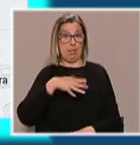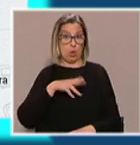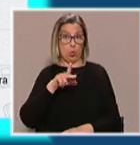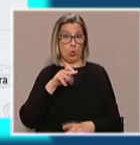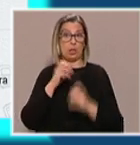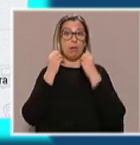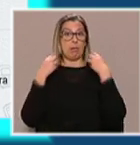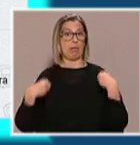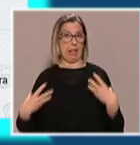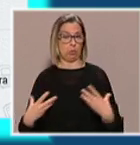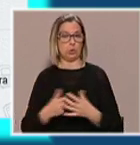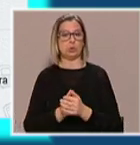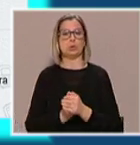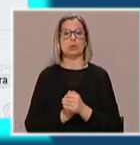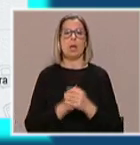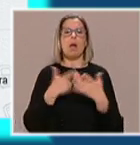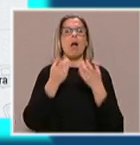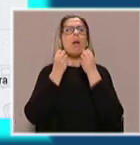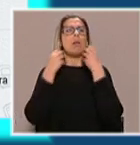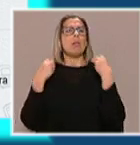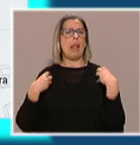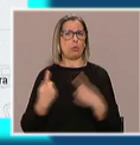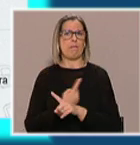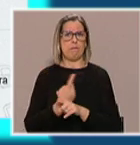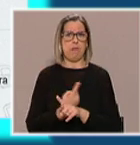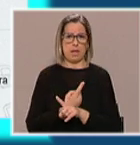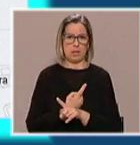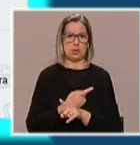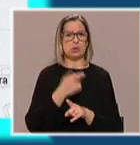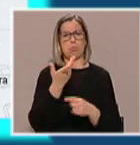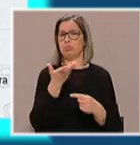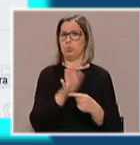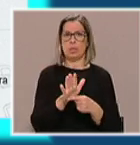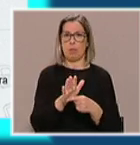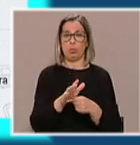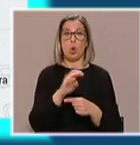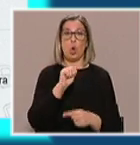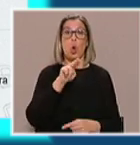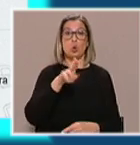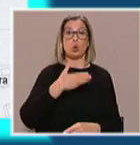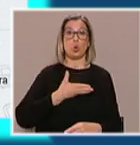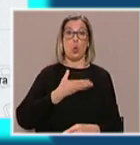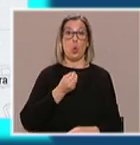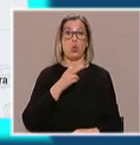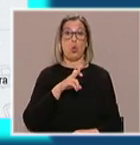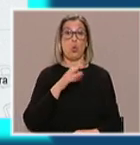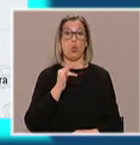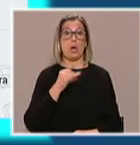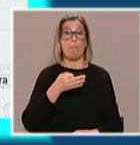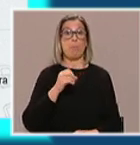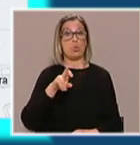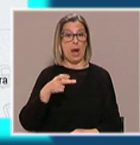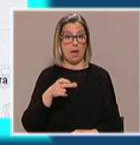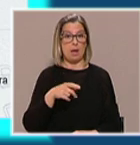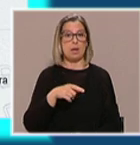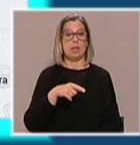Nesta imagem, temos aqui uma glândula exócrina, a glândula sudorípara, em que é possível observar, e pelo próprio nome,